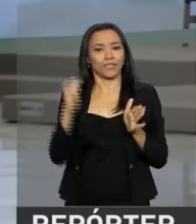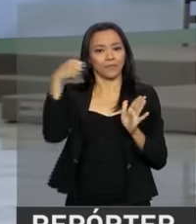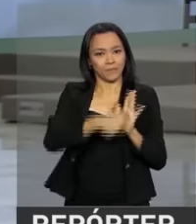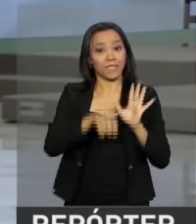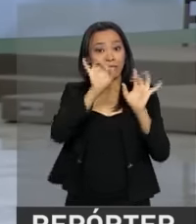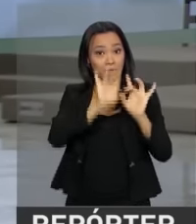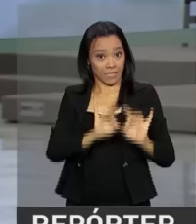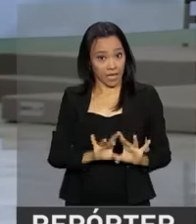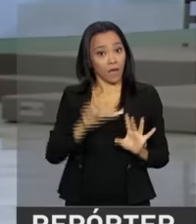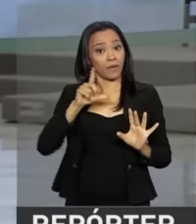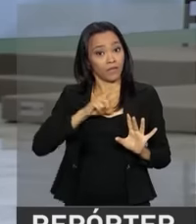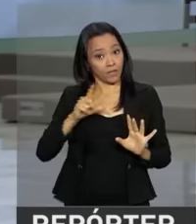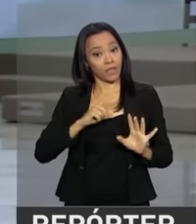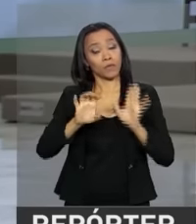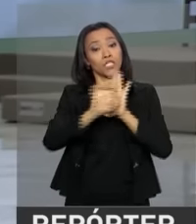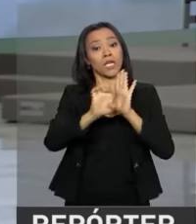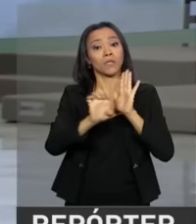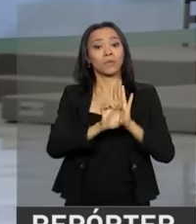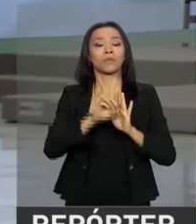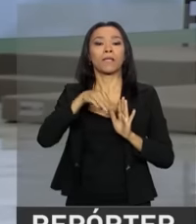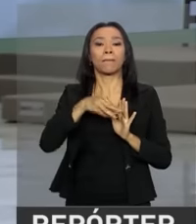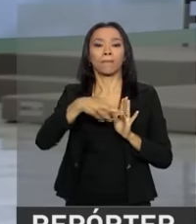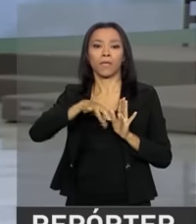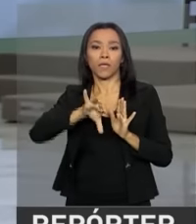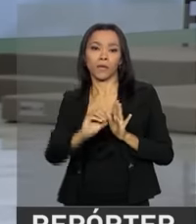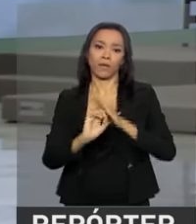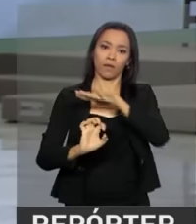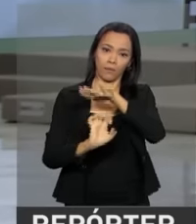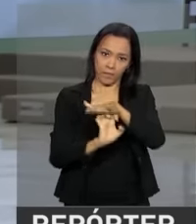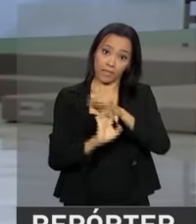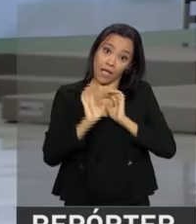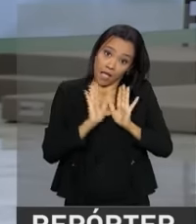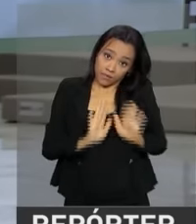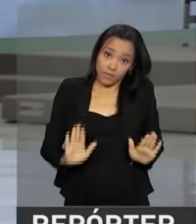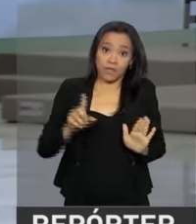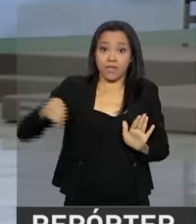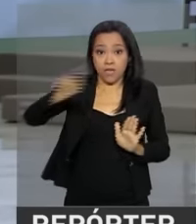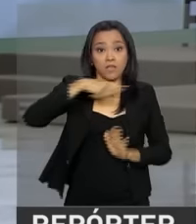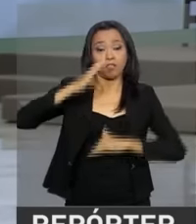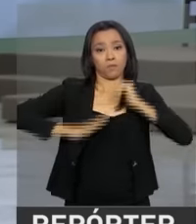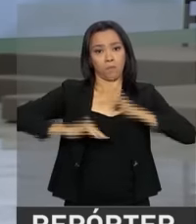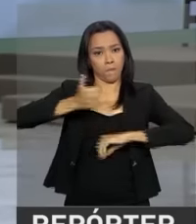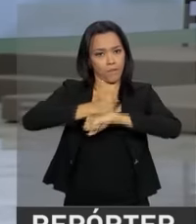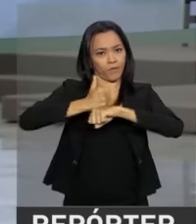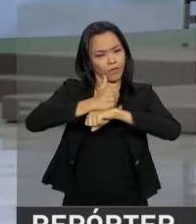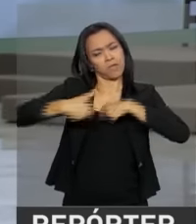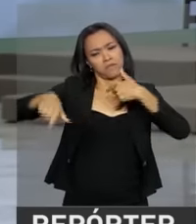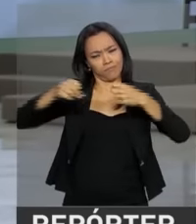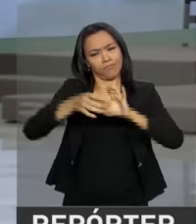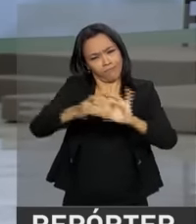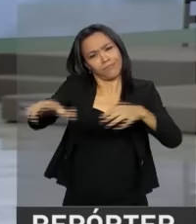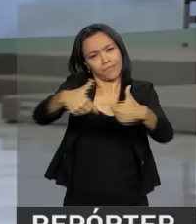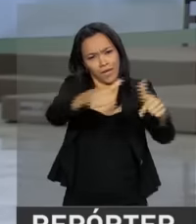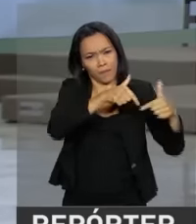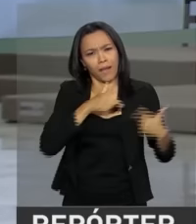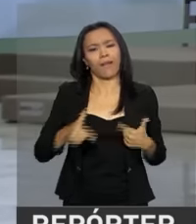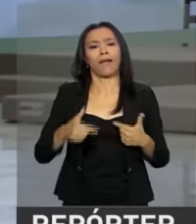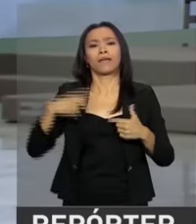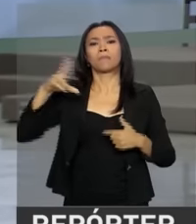especial previsto no Estatuto da micro e pequena empresa assim esses profissionais vão poder trabalhar como microempreendedores